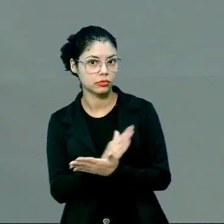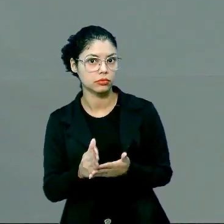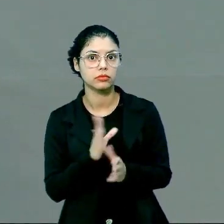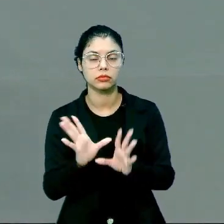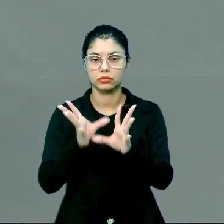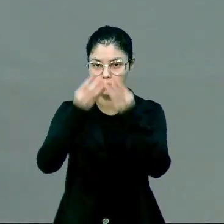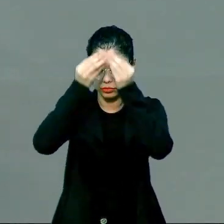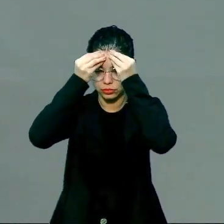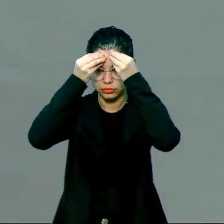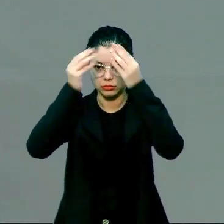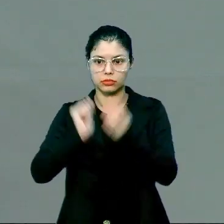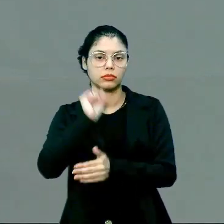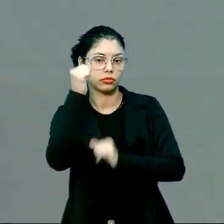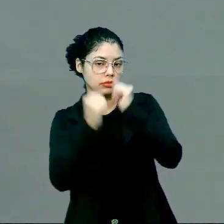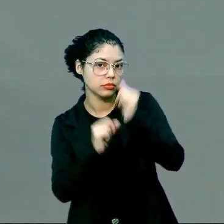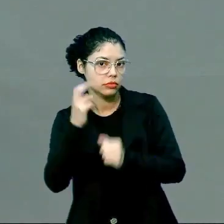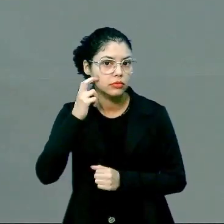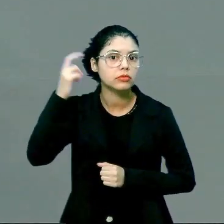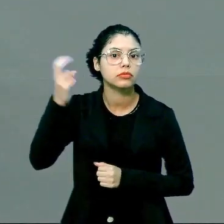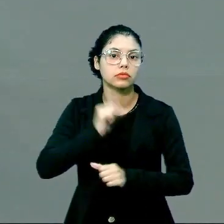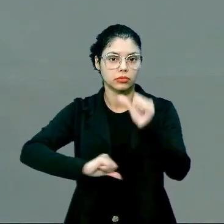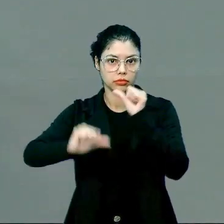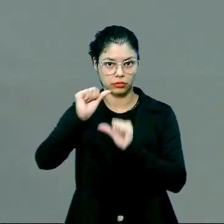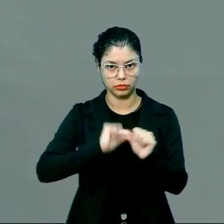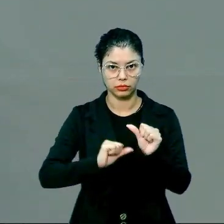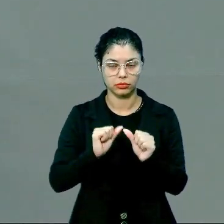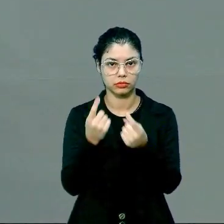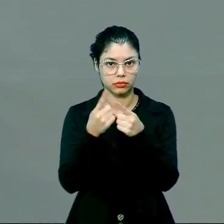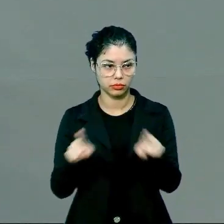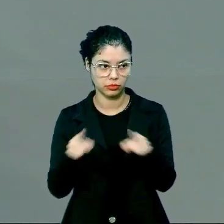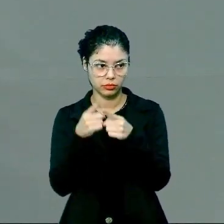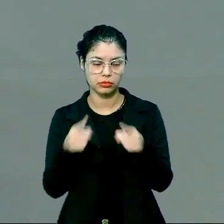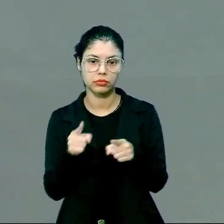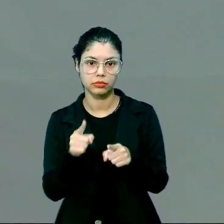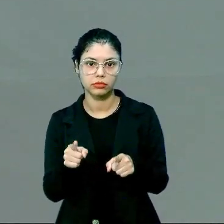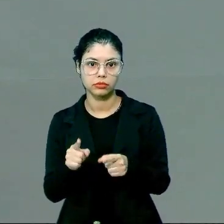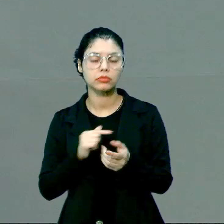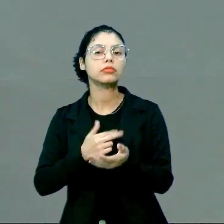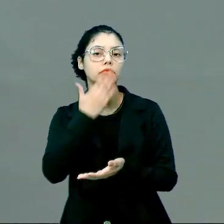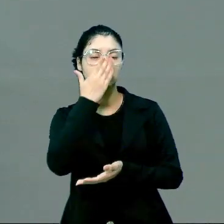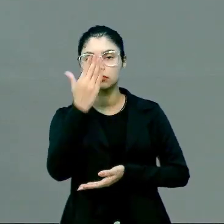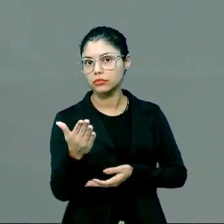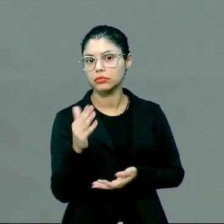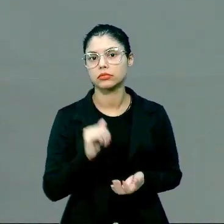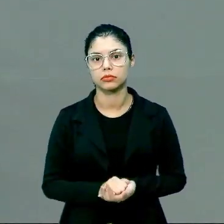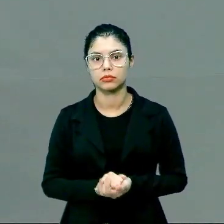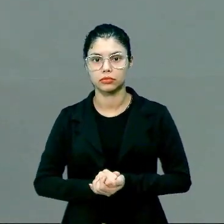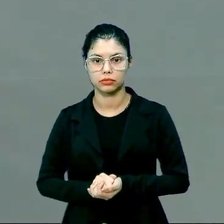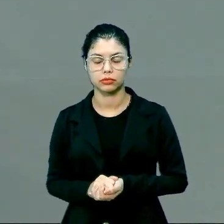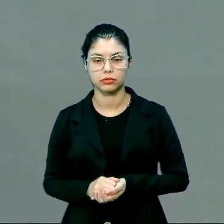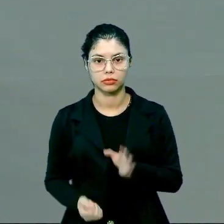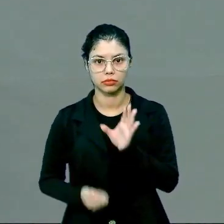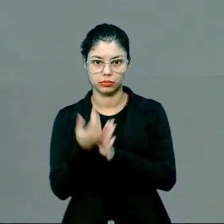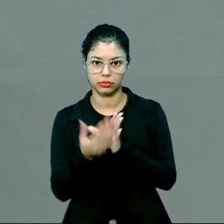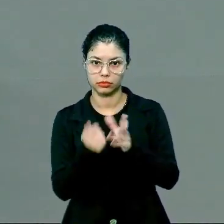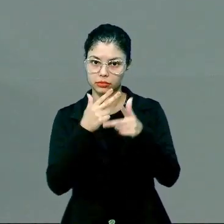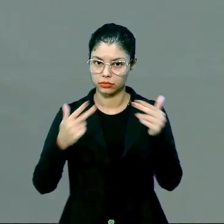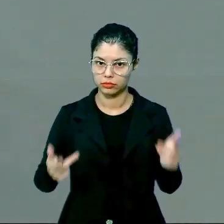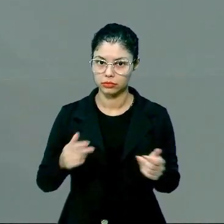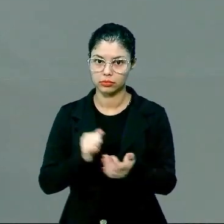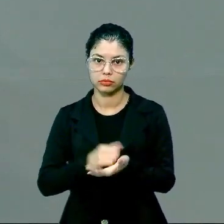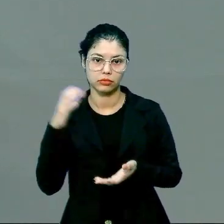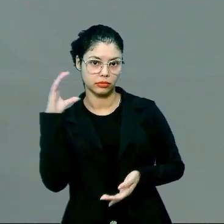fica. A indústria cultural, ao contrário dessa música Tocando em Frente, do Renato Teixeira e do Almir Sater, ela produz coisa para